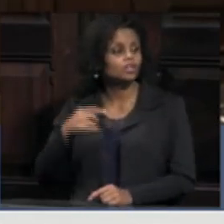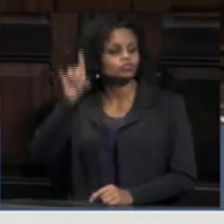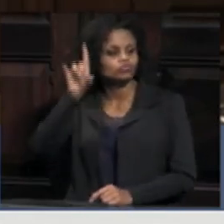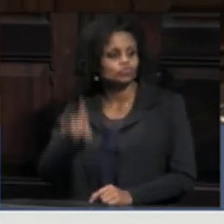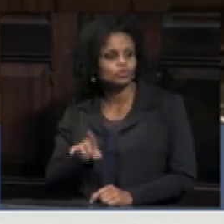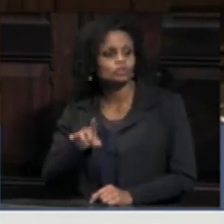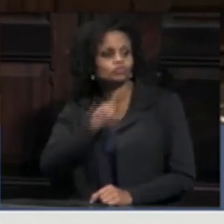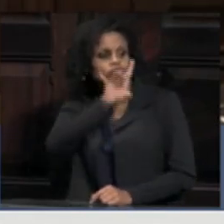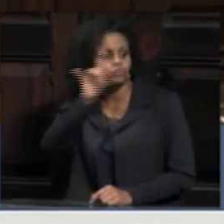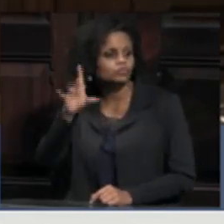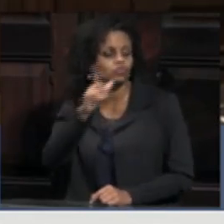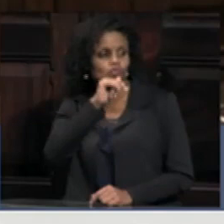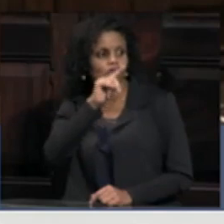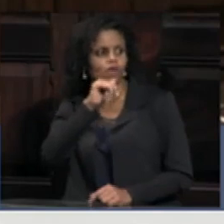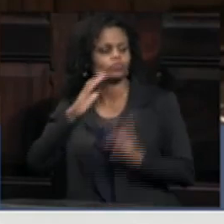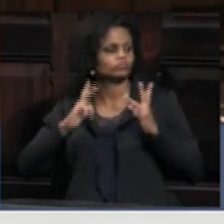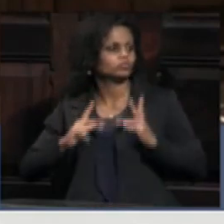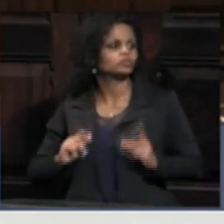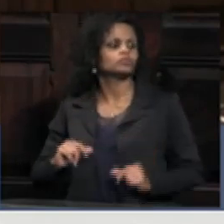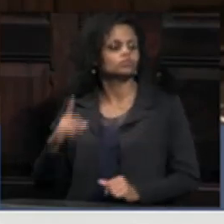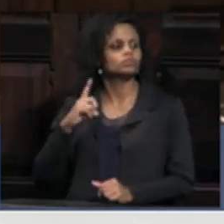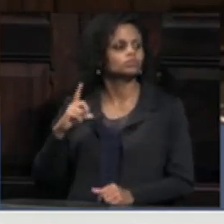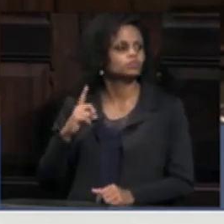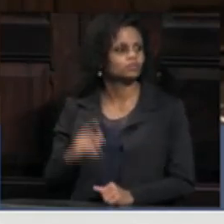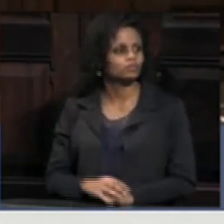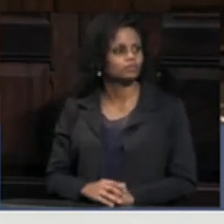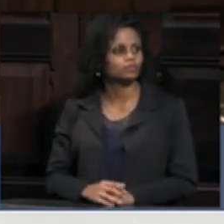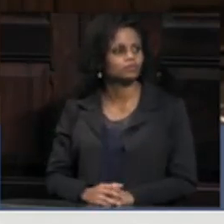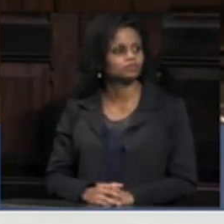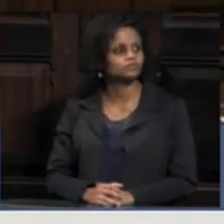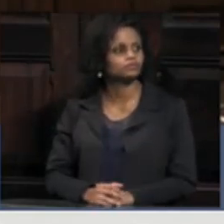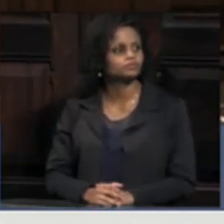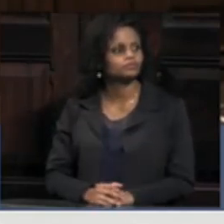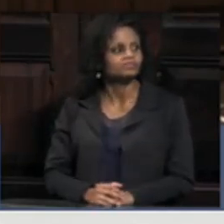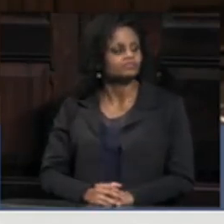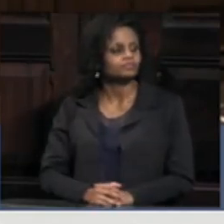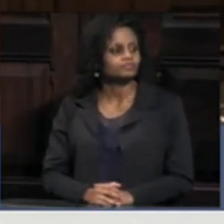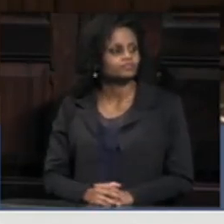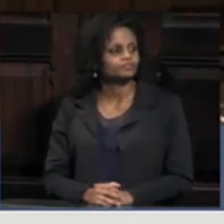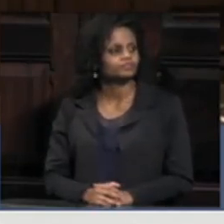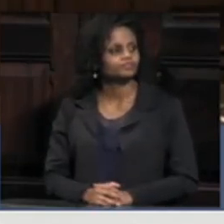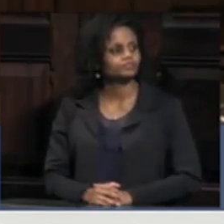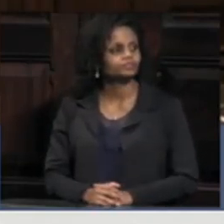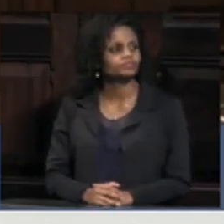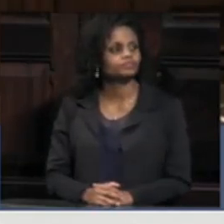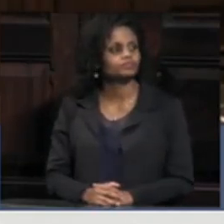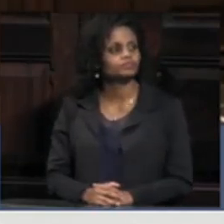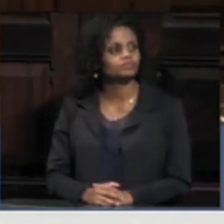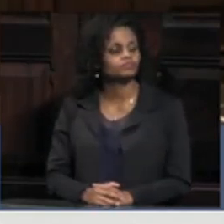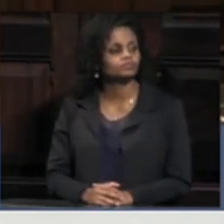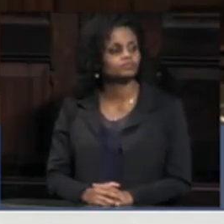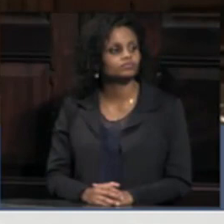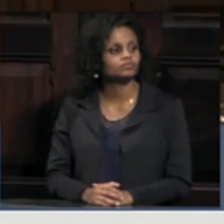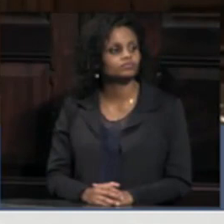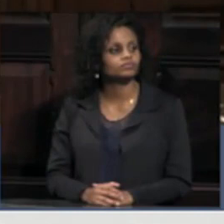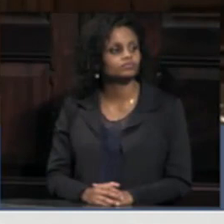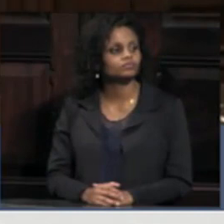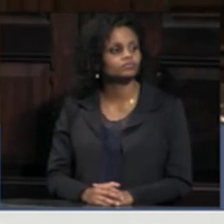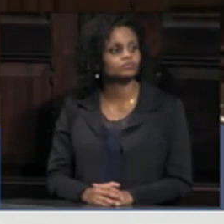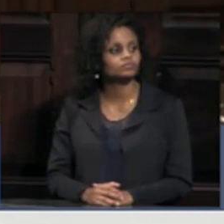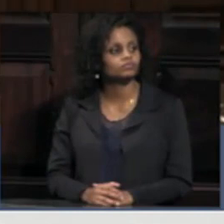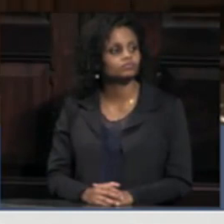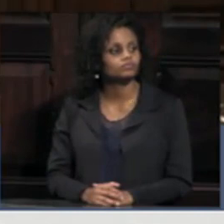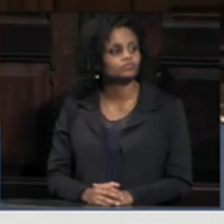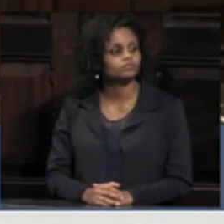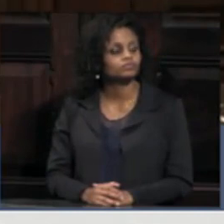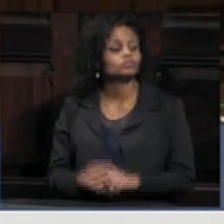à água de qualidade que a SEDAI traz para o estado do Rio de Janeiro. E citei, sou